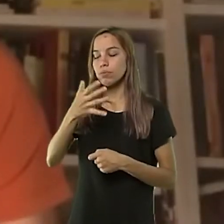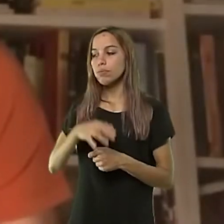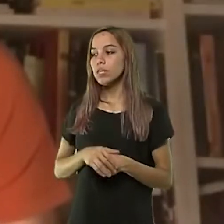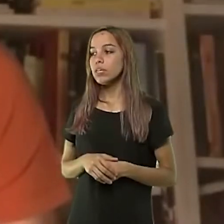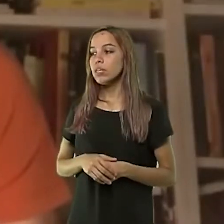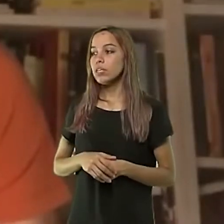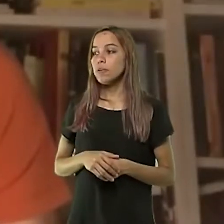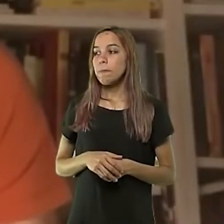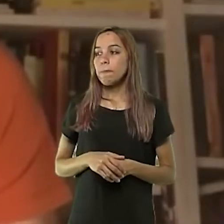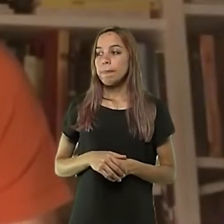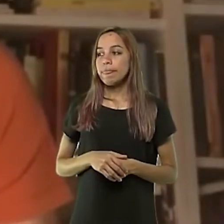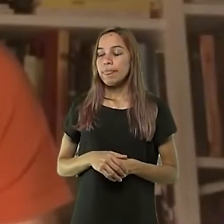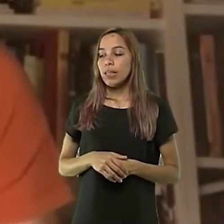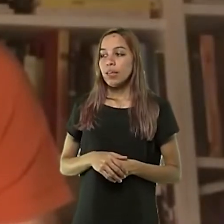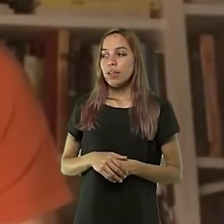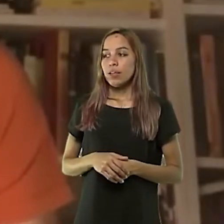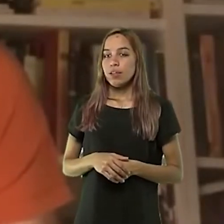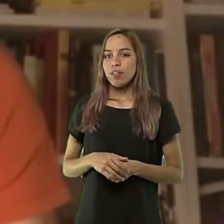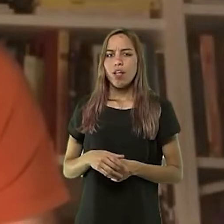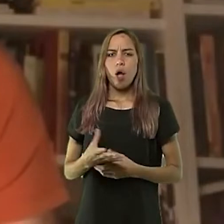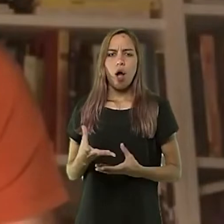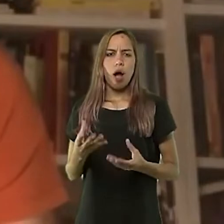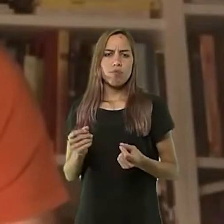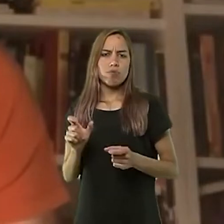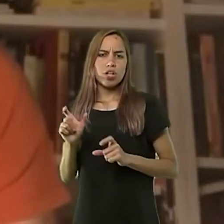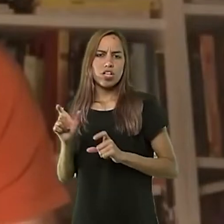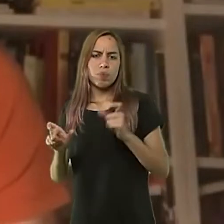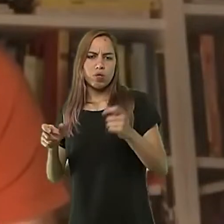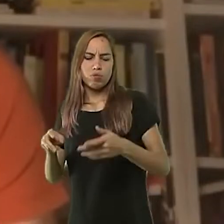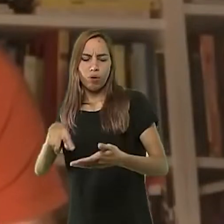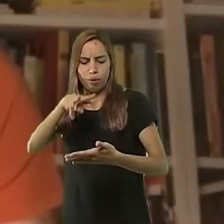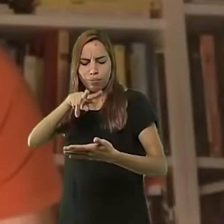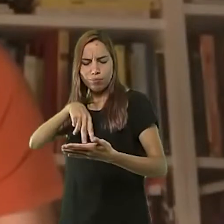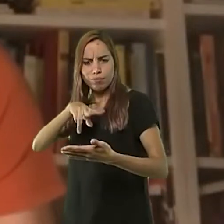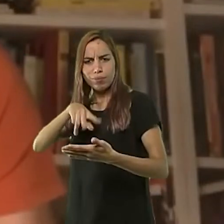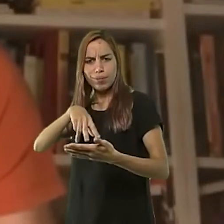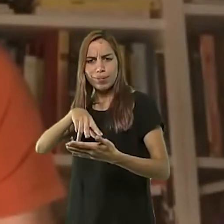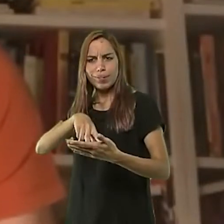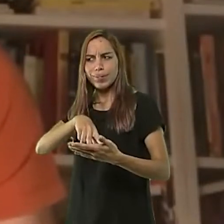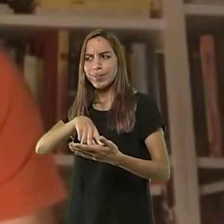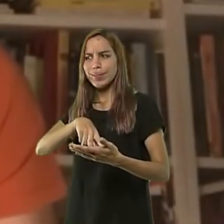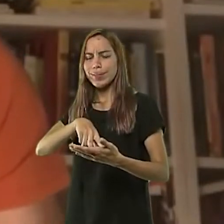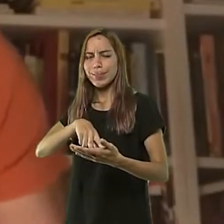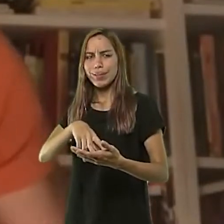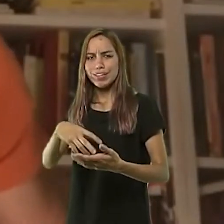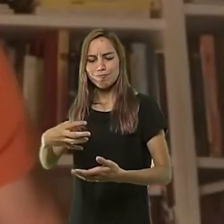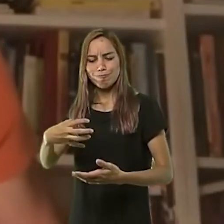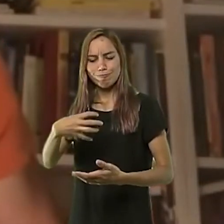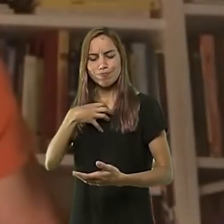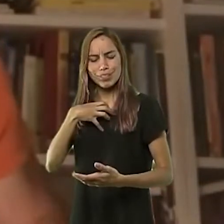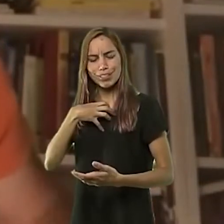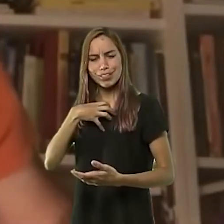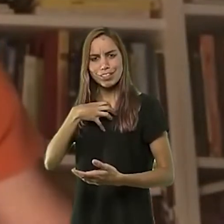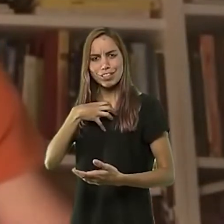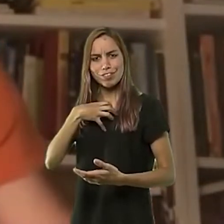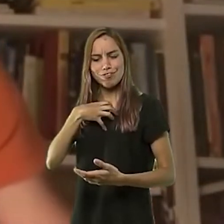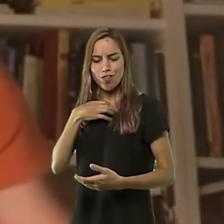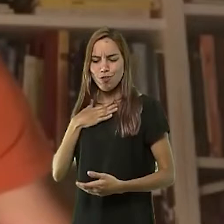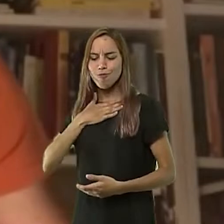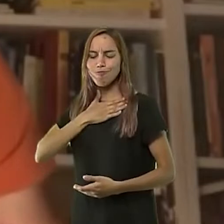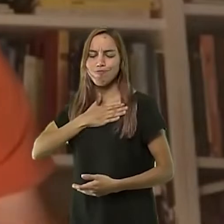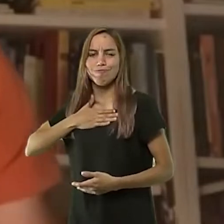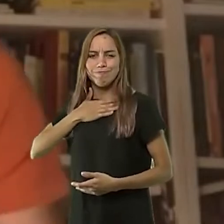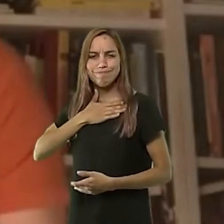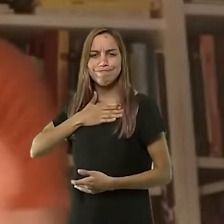preferido dos leitores. Pelo menos há muitos leitores que o têm como favorito. É